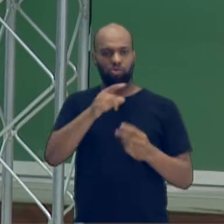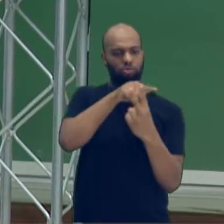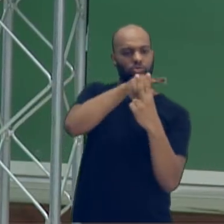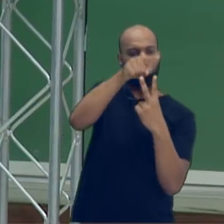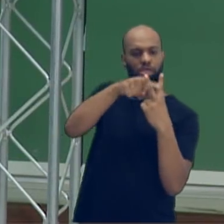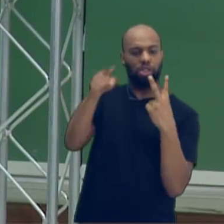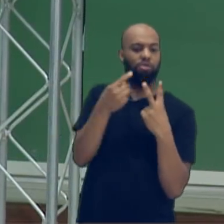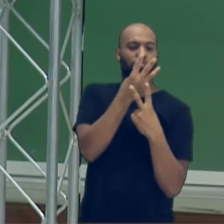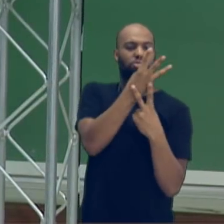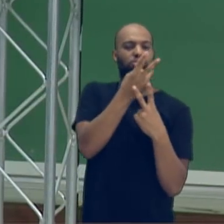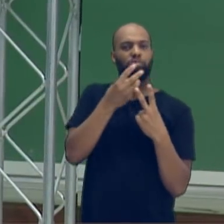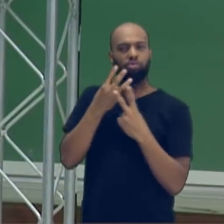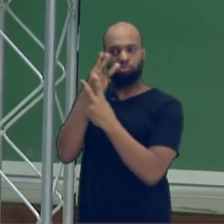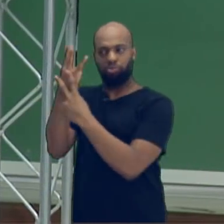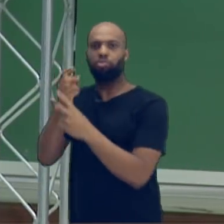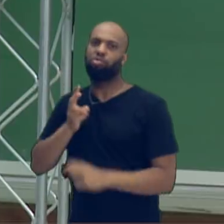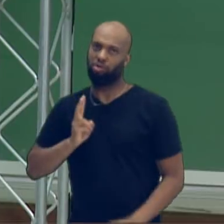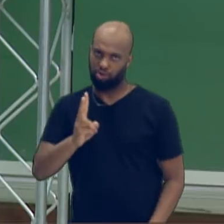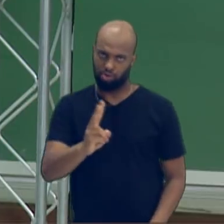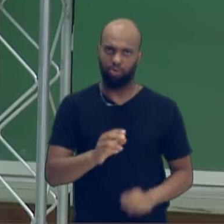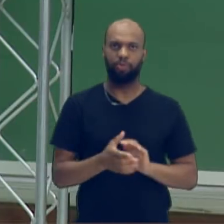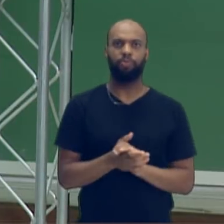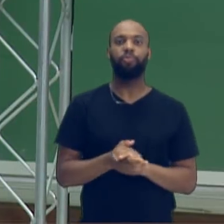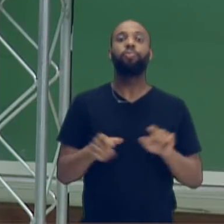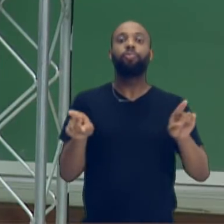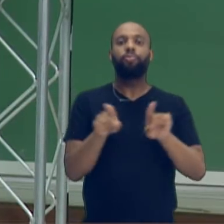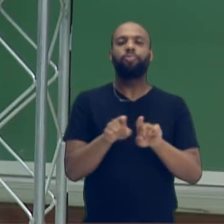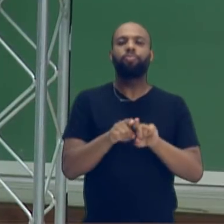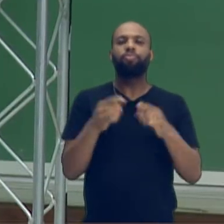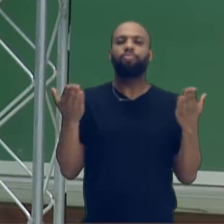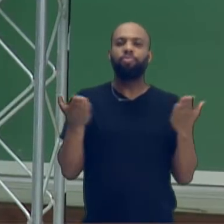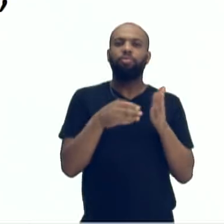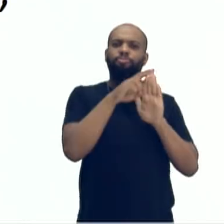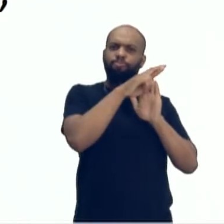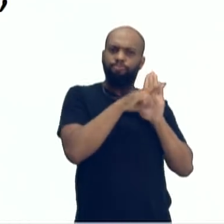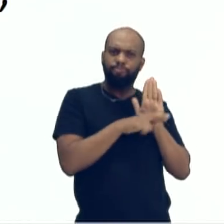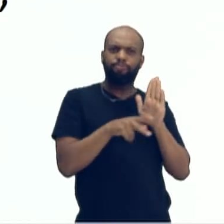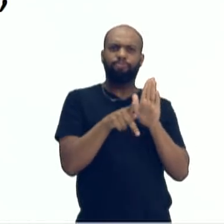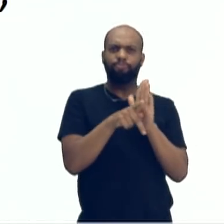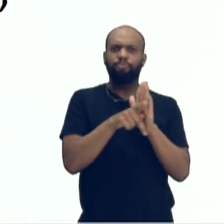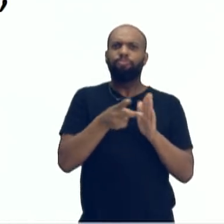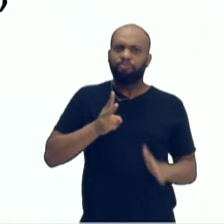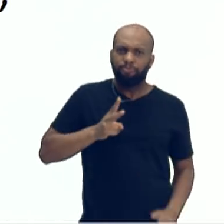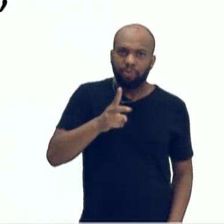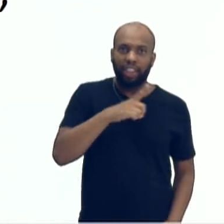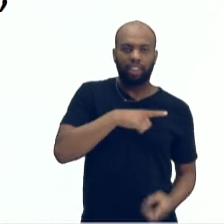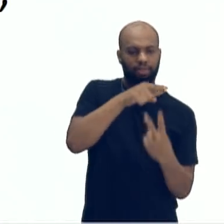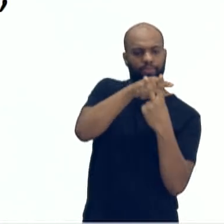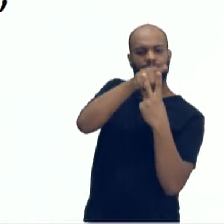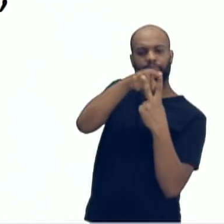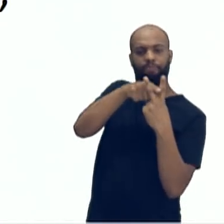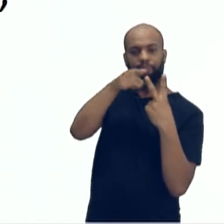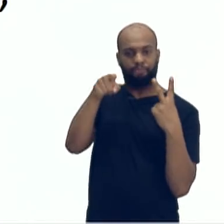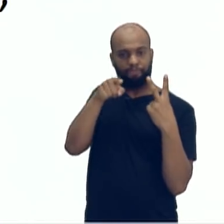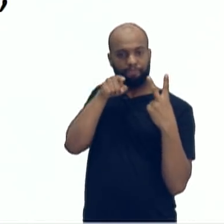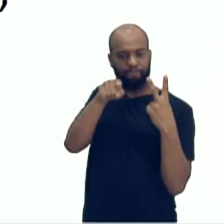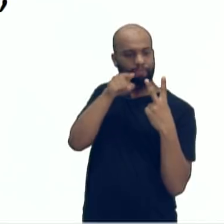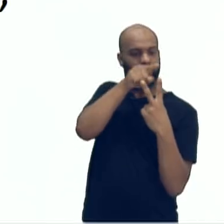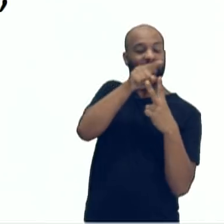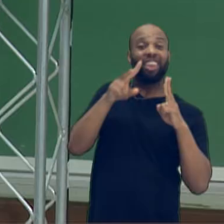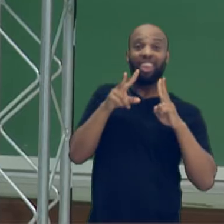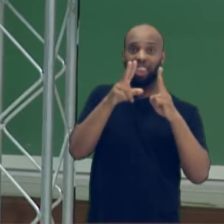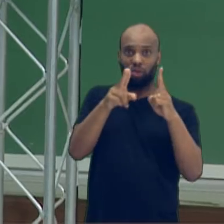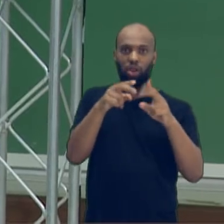cúbica. Fazendo mais aplicação da propriedade de quando eu tenho o mesmo índice e o mesmo expoente,